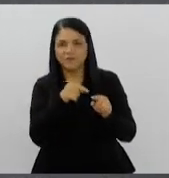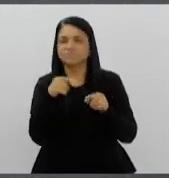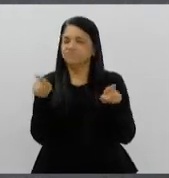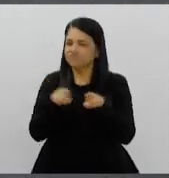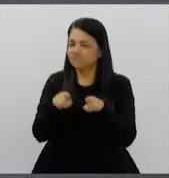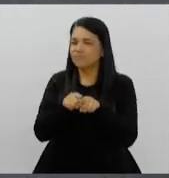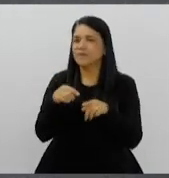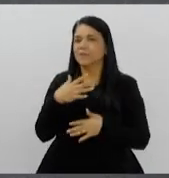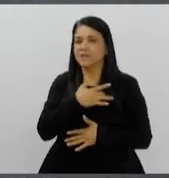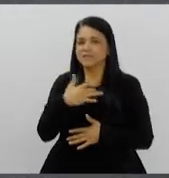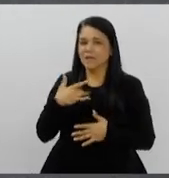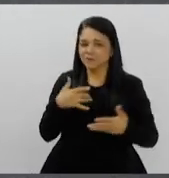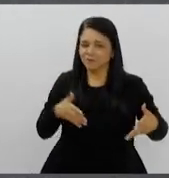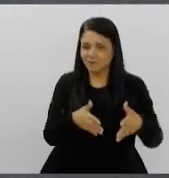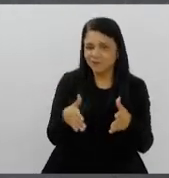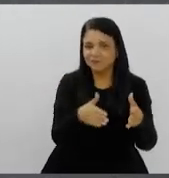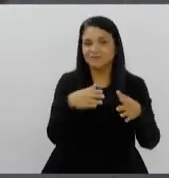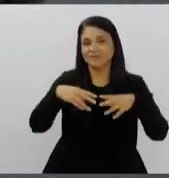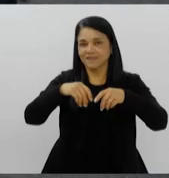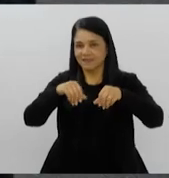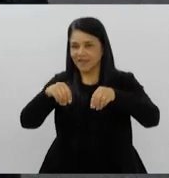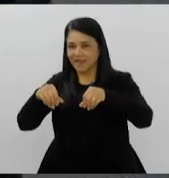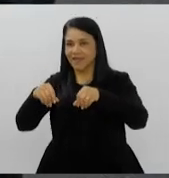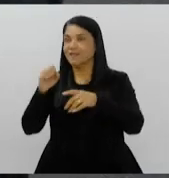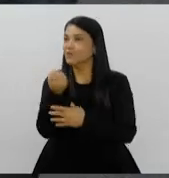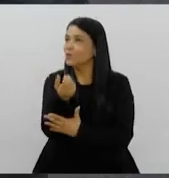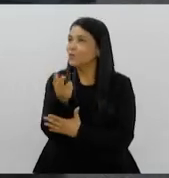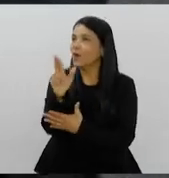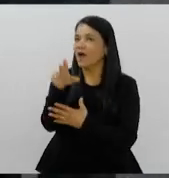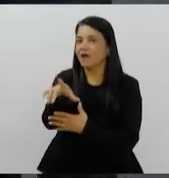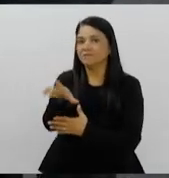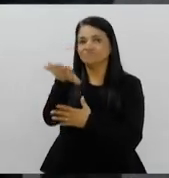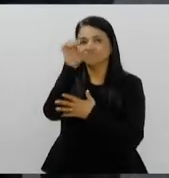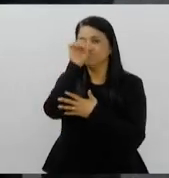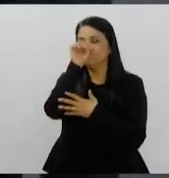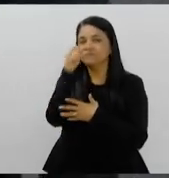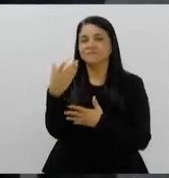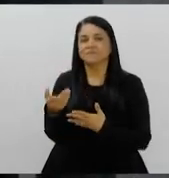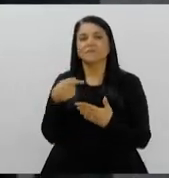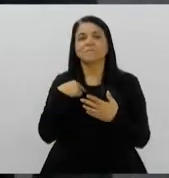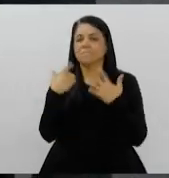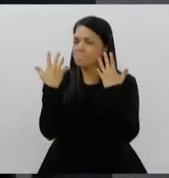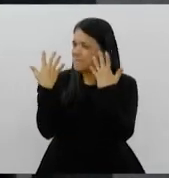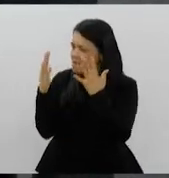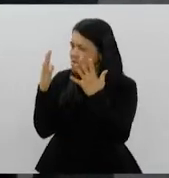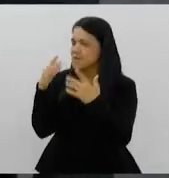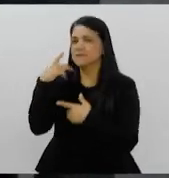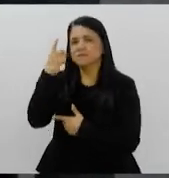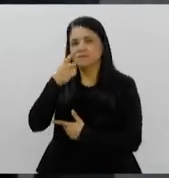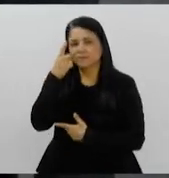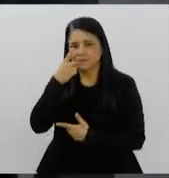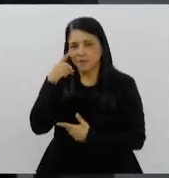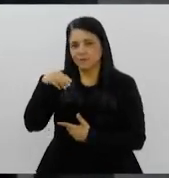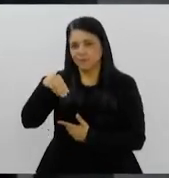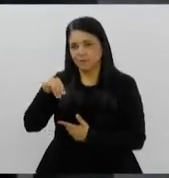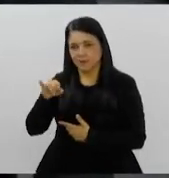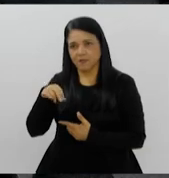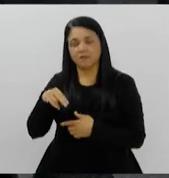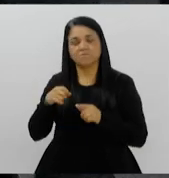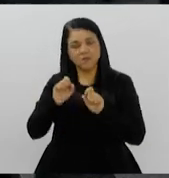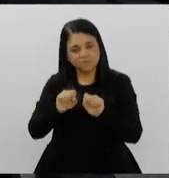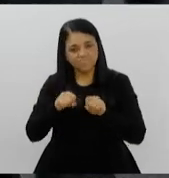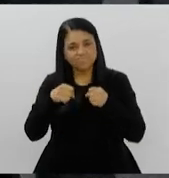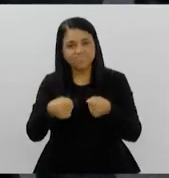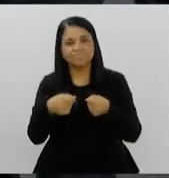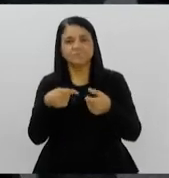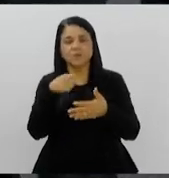dos rios, das terras e dos ares, deputado Carlos Menck, parabéns pelo projeto de enfrentamento aos